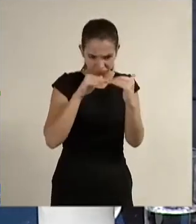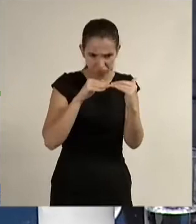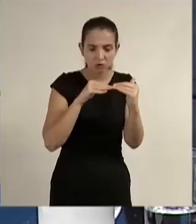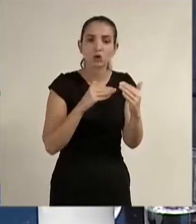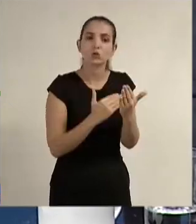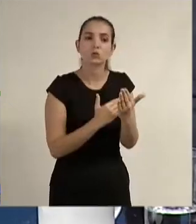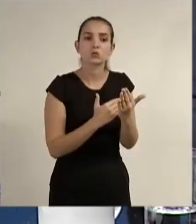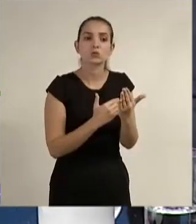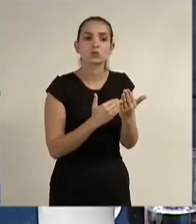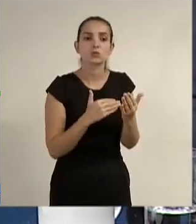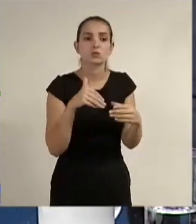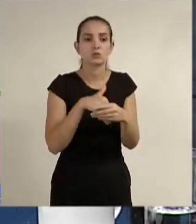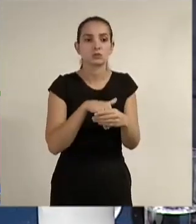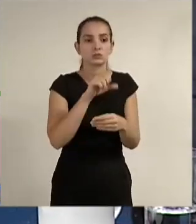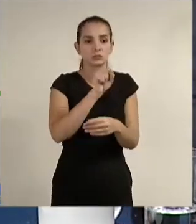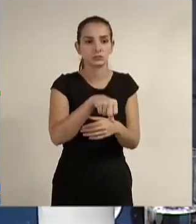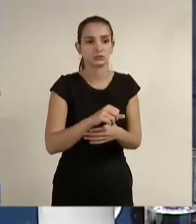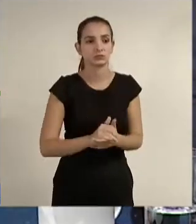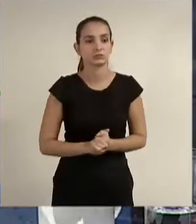iniciada a votação.